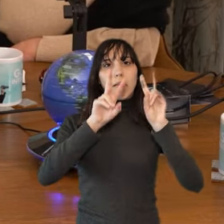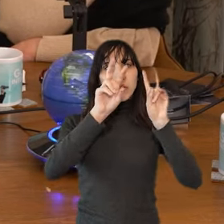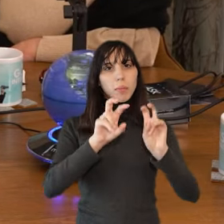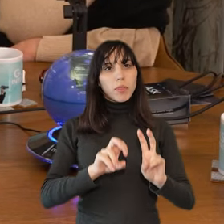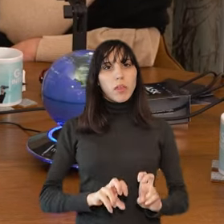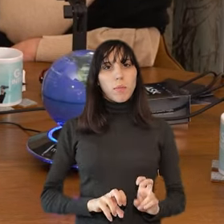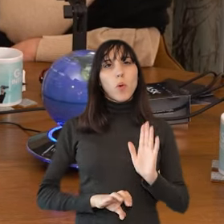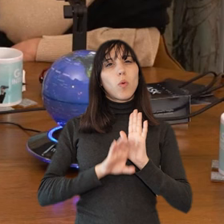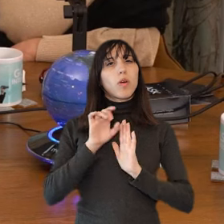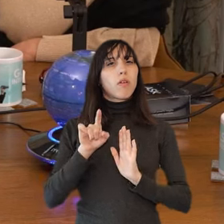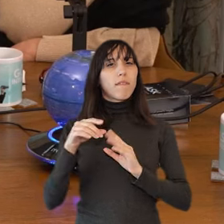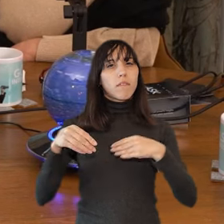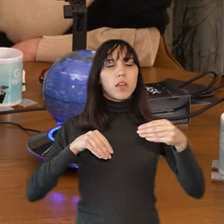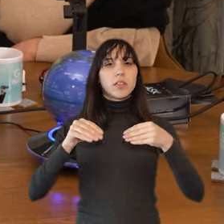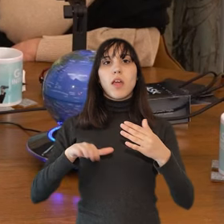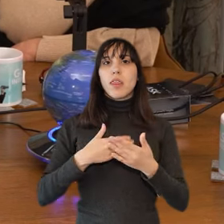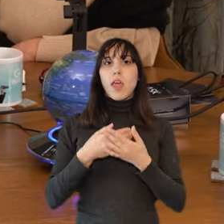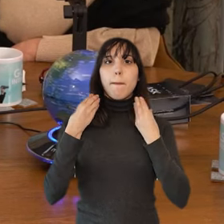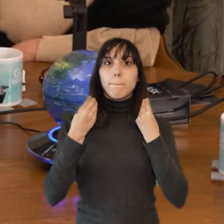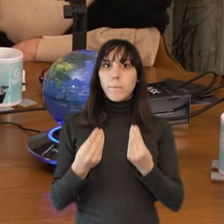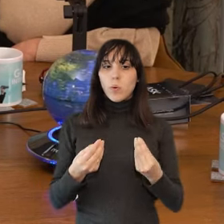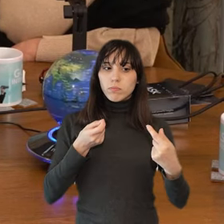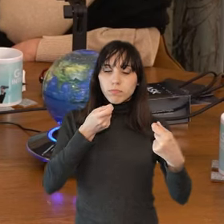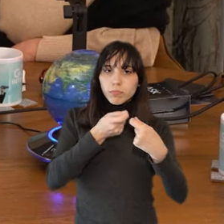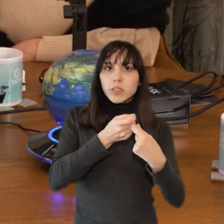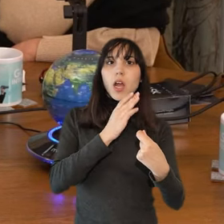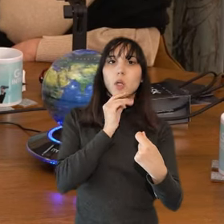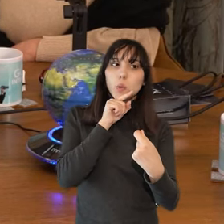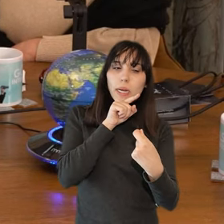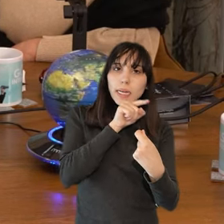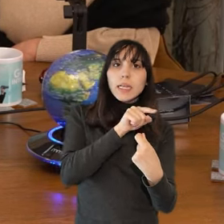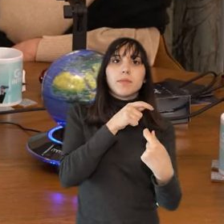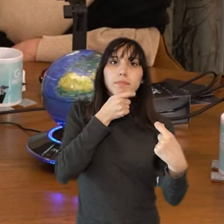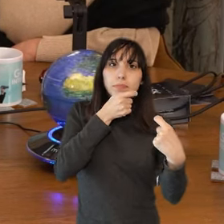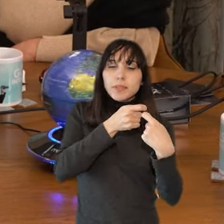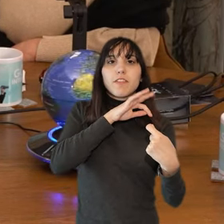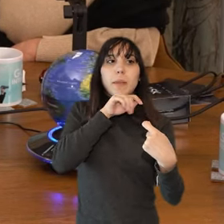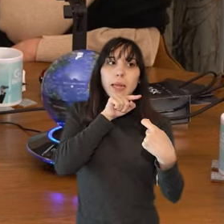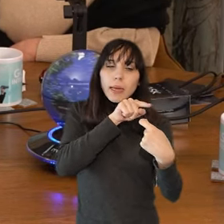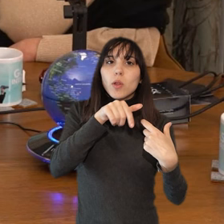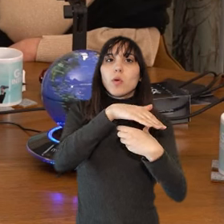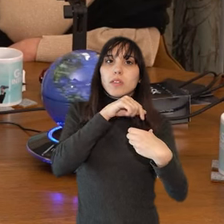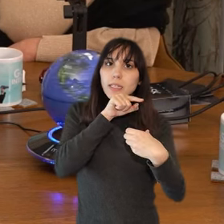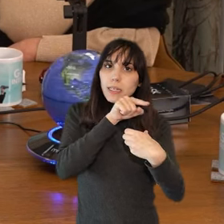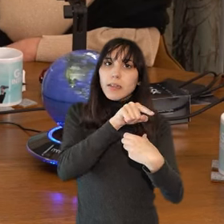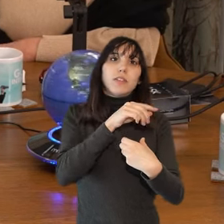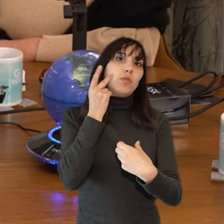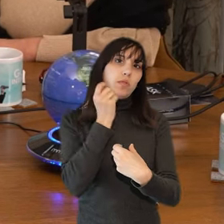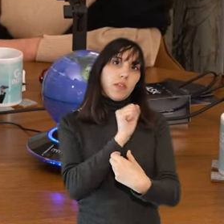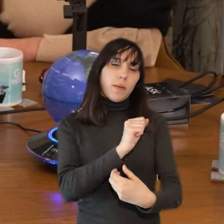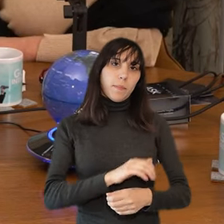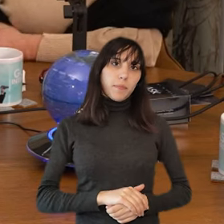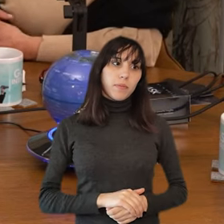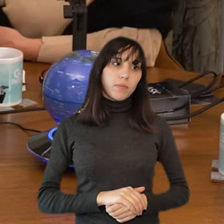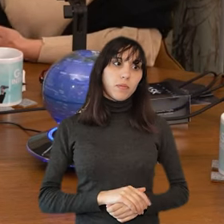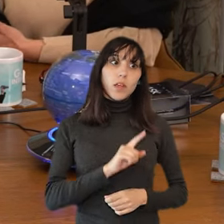altamente personalizado que é mesmo para aquele aluno e para aquela família naquele contexto da sua vida não é e